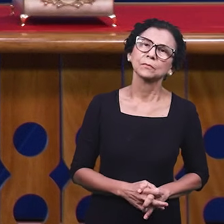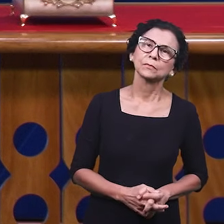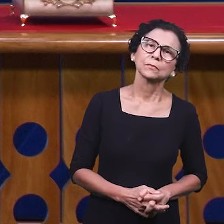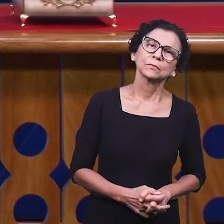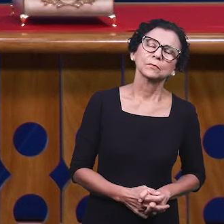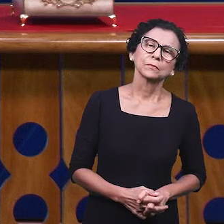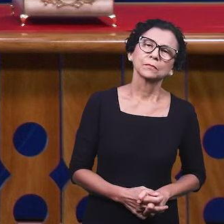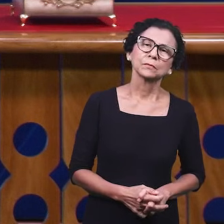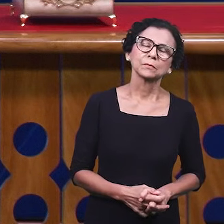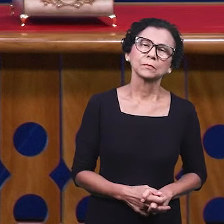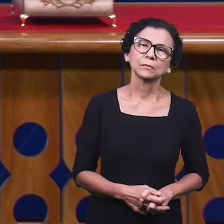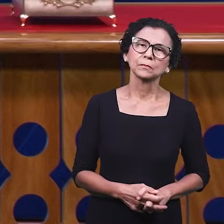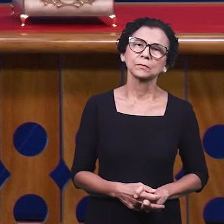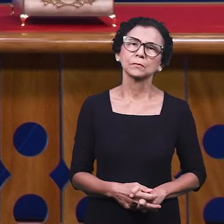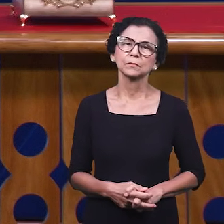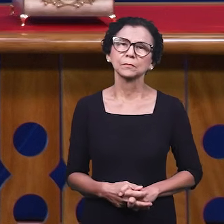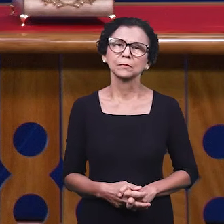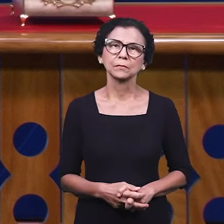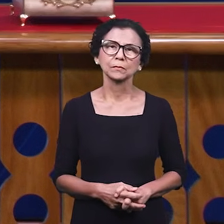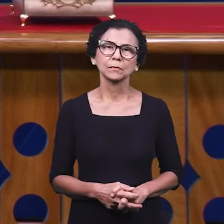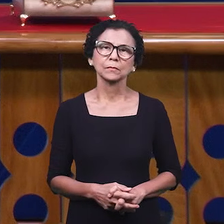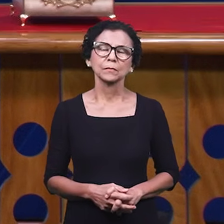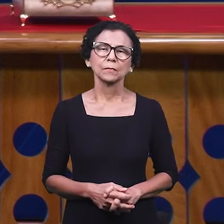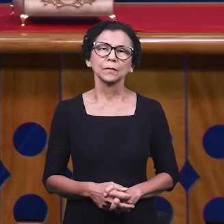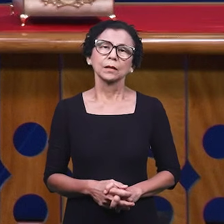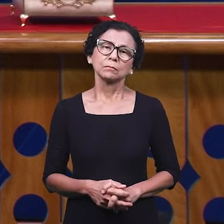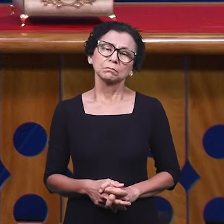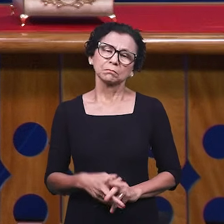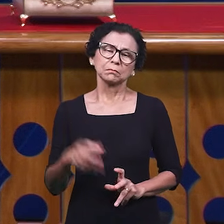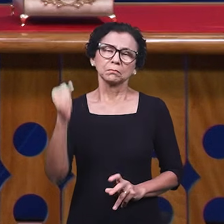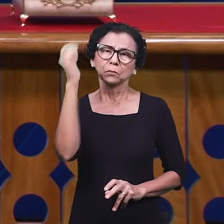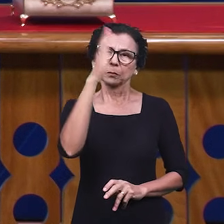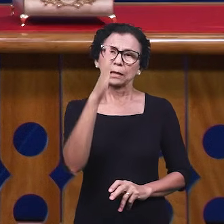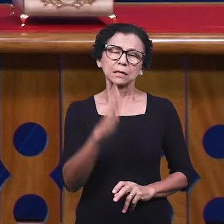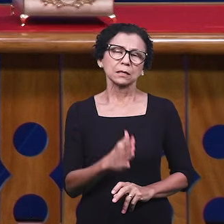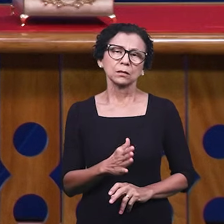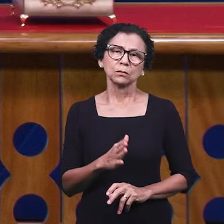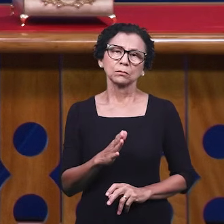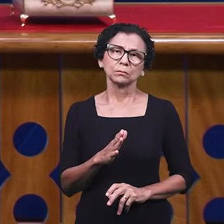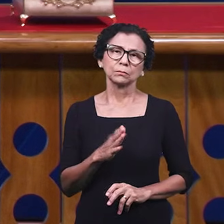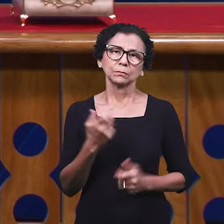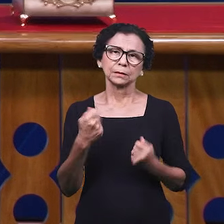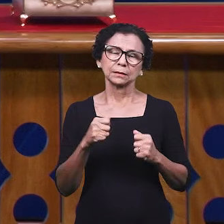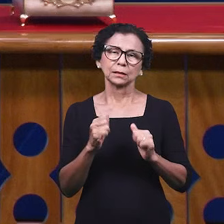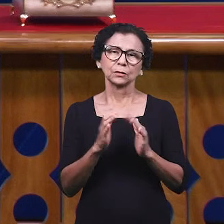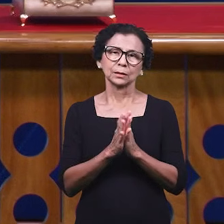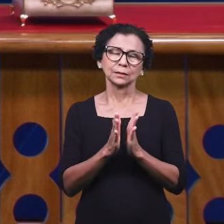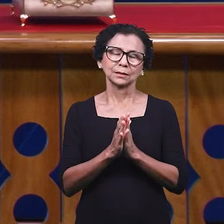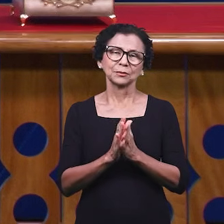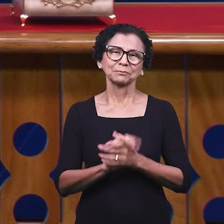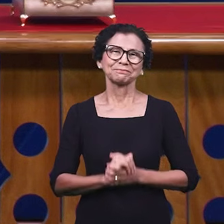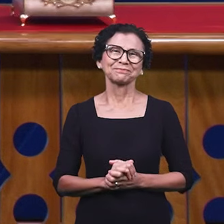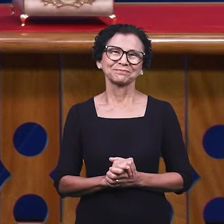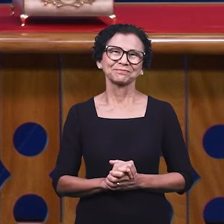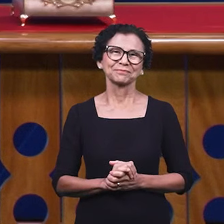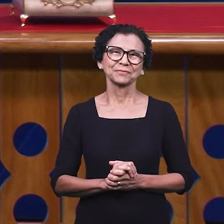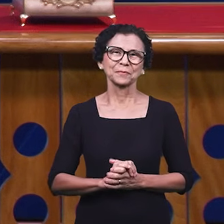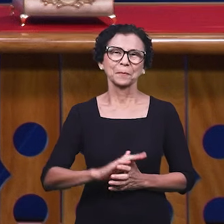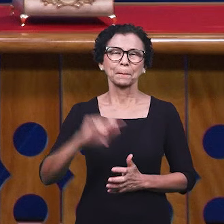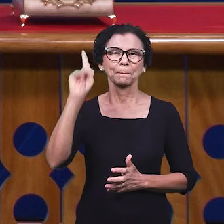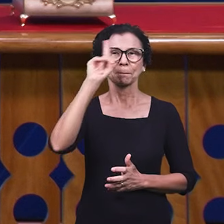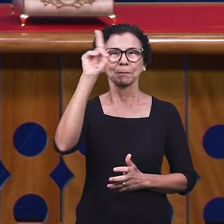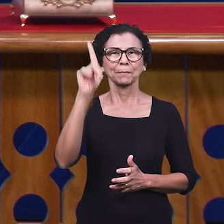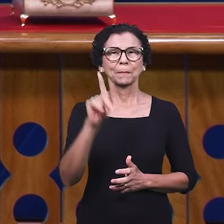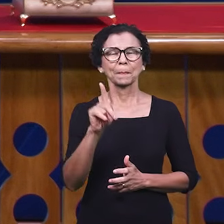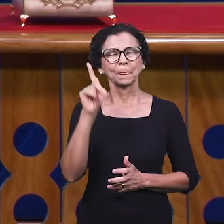707 3076, para todos aqueles que aqui no Brasil quiserem uma oração, uma assistência. Assim, nós